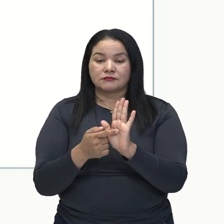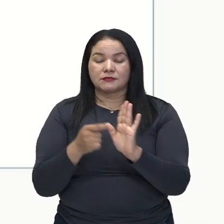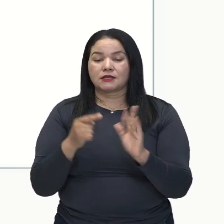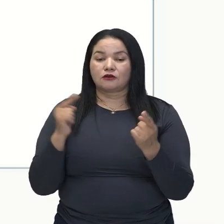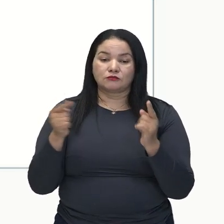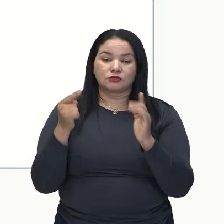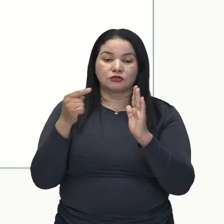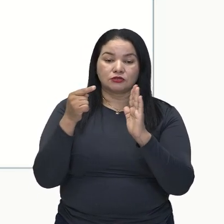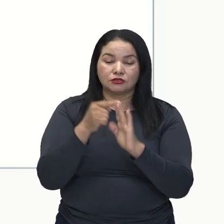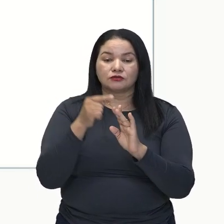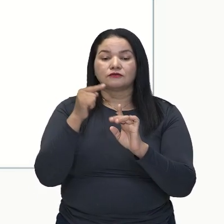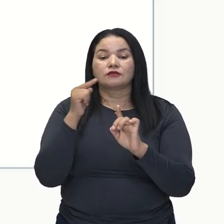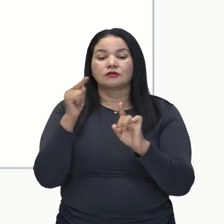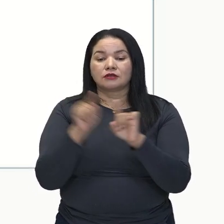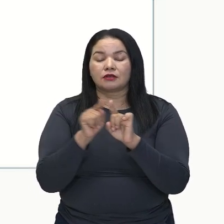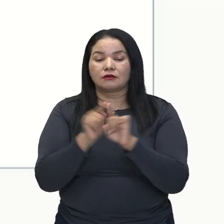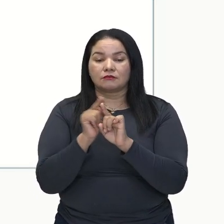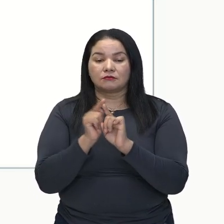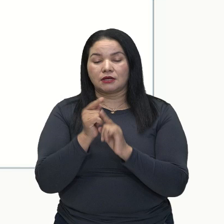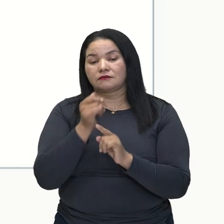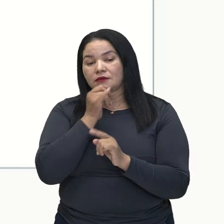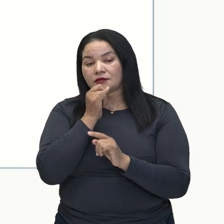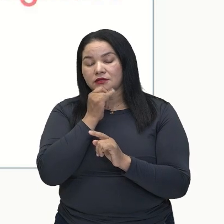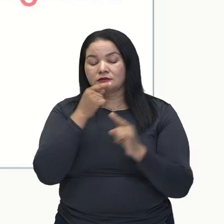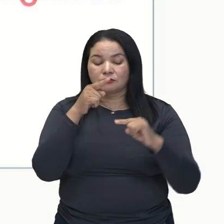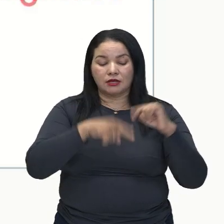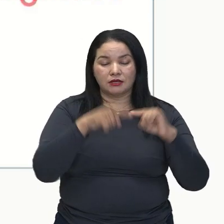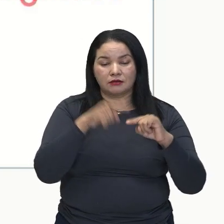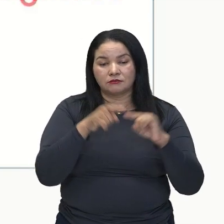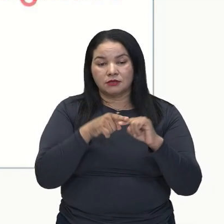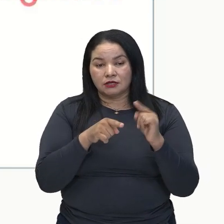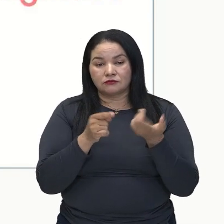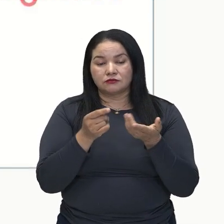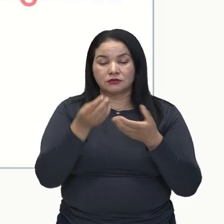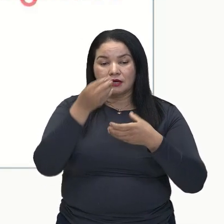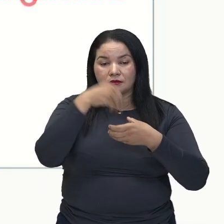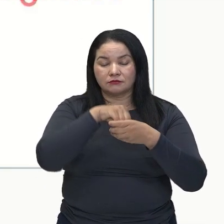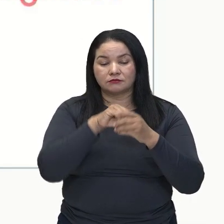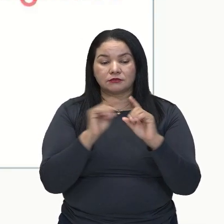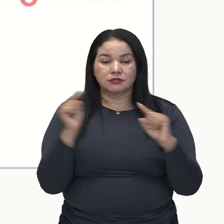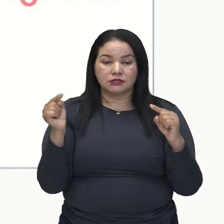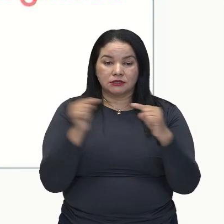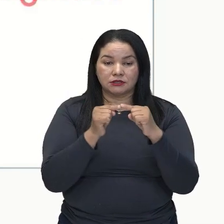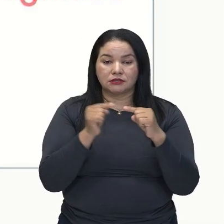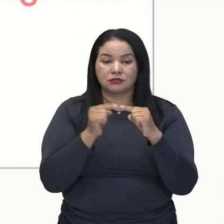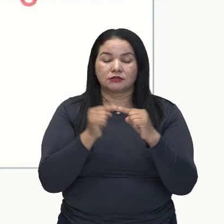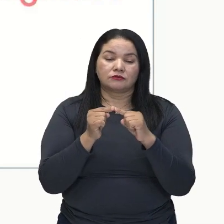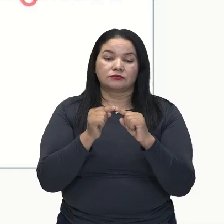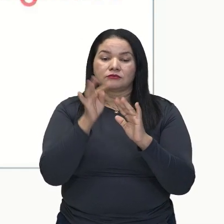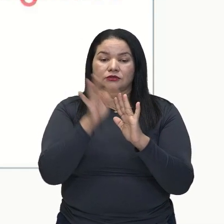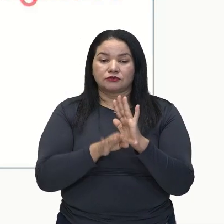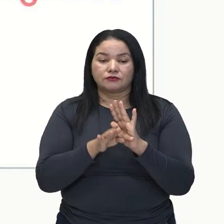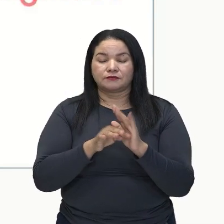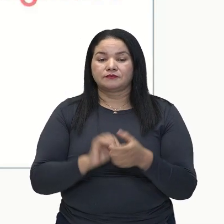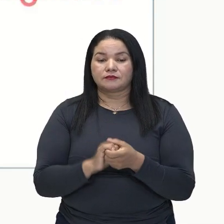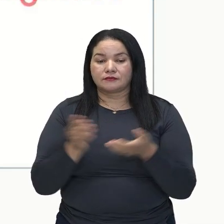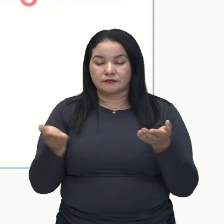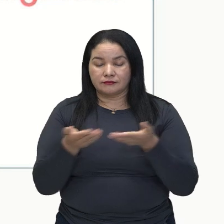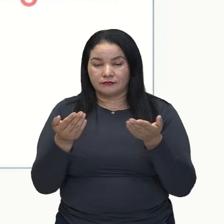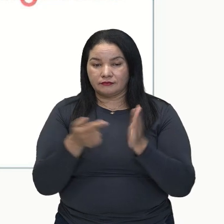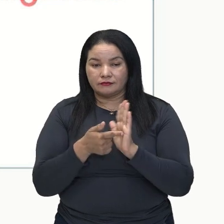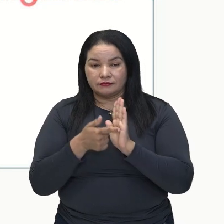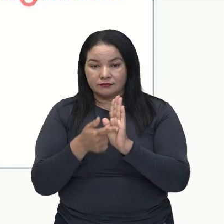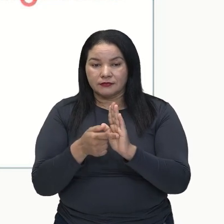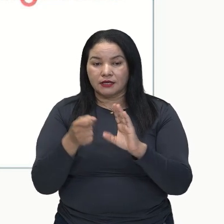estou trazendo esses elementos. E aqui eu quero chamar a atenção para algo muito importante, uma